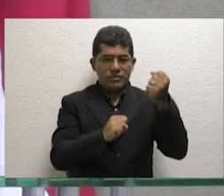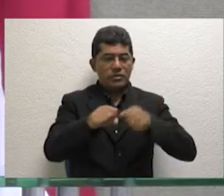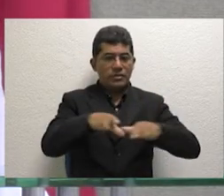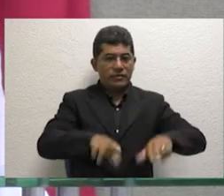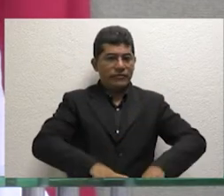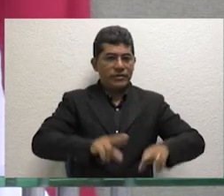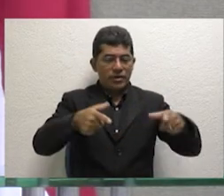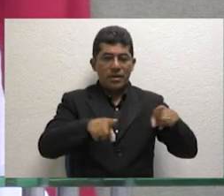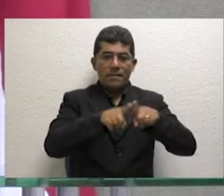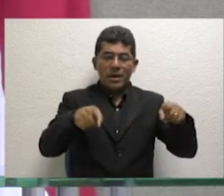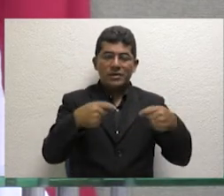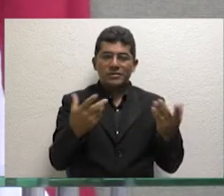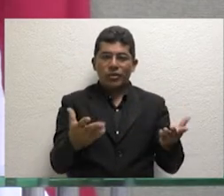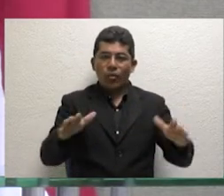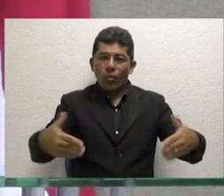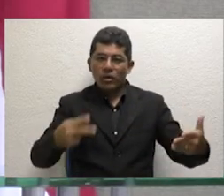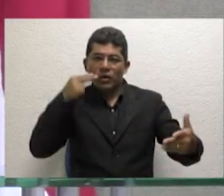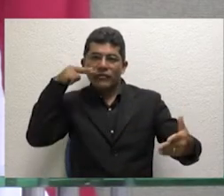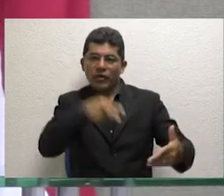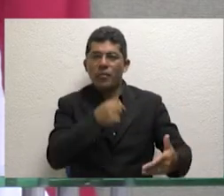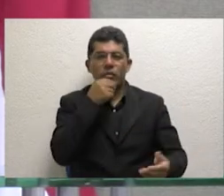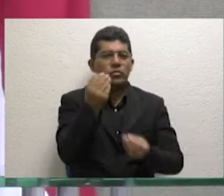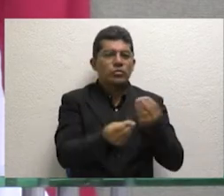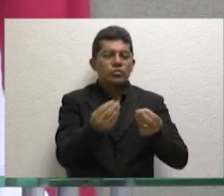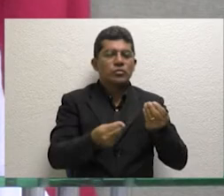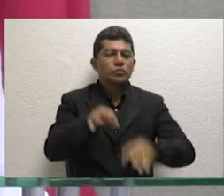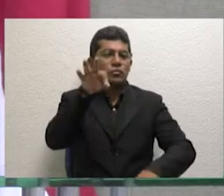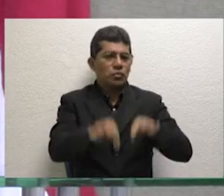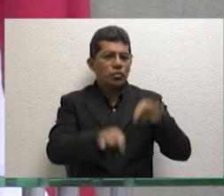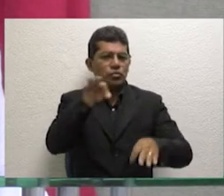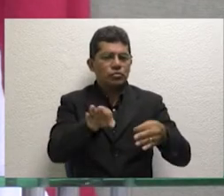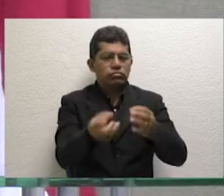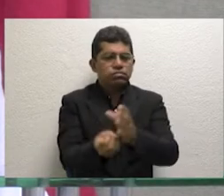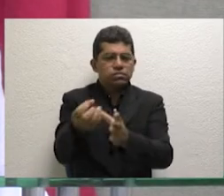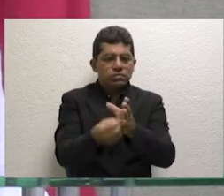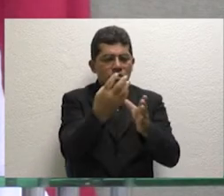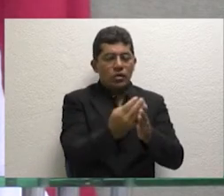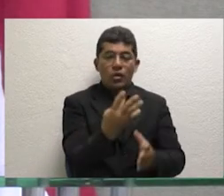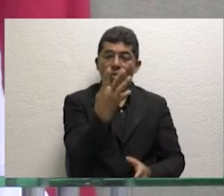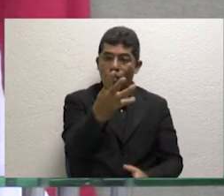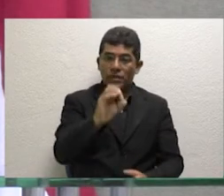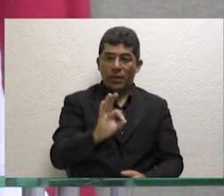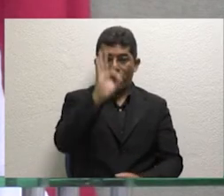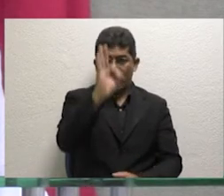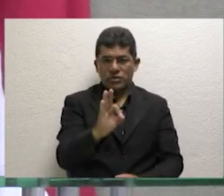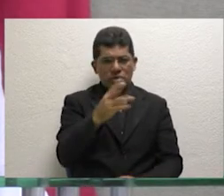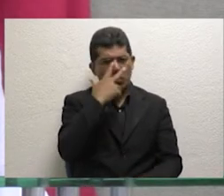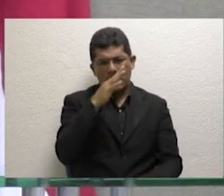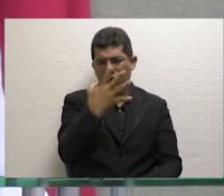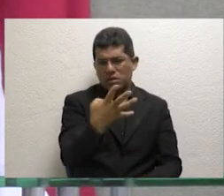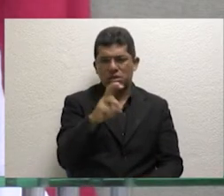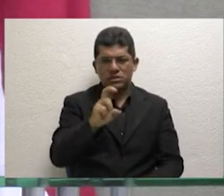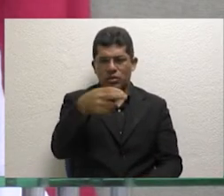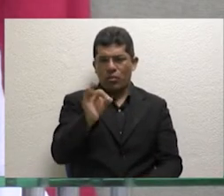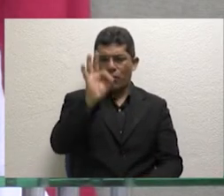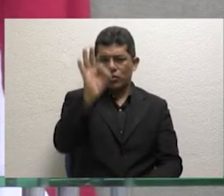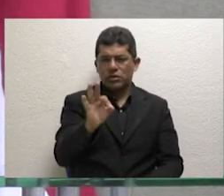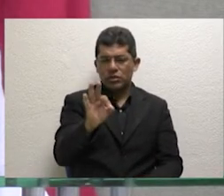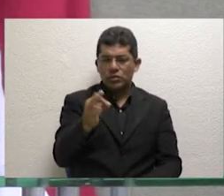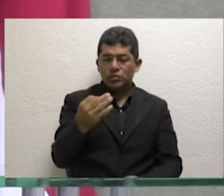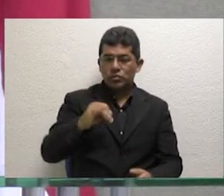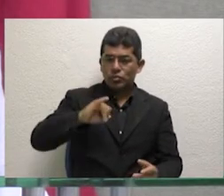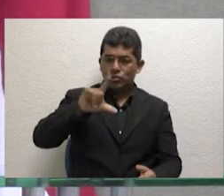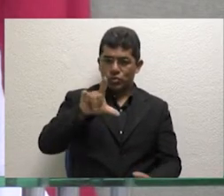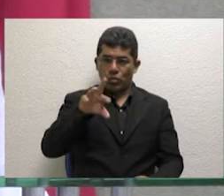é polo frágil porque quando nós olhamos a cesta de produtos 40% 45% do faturamento do polo